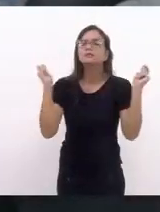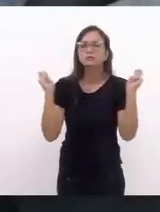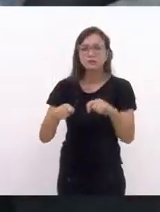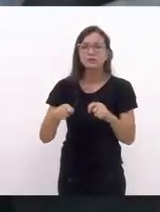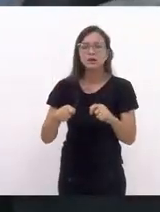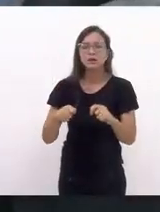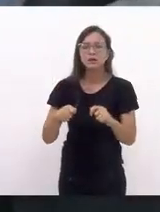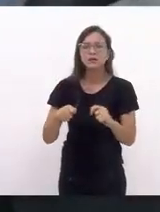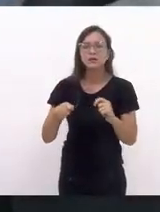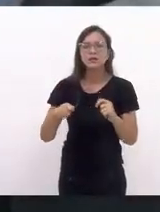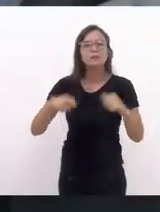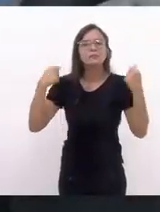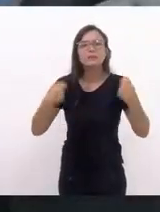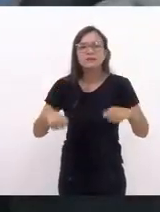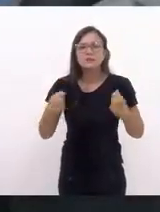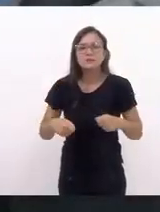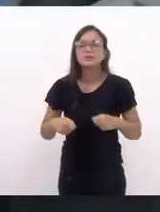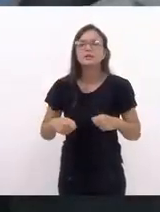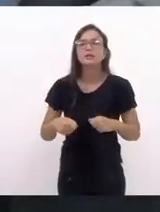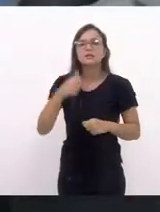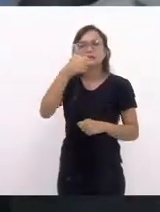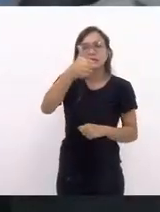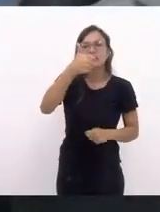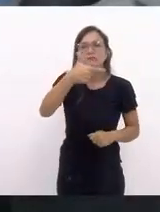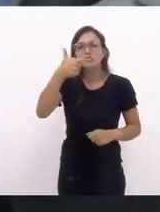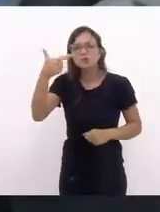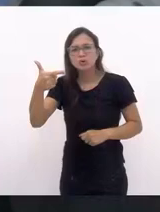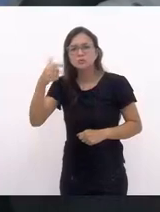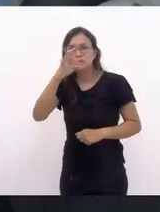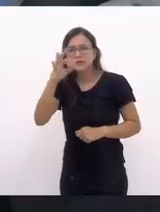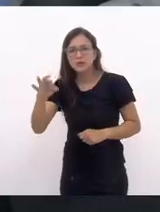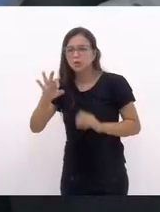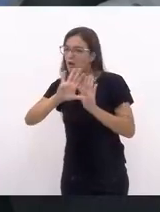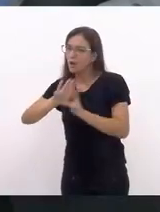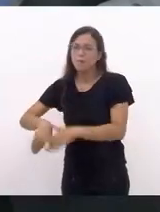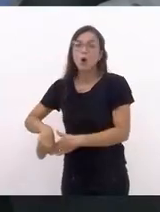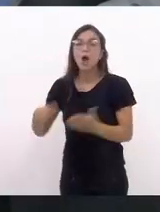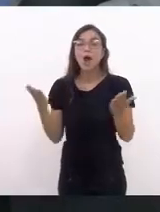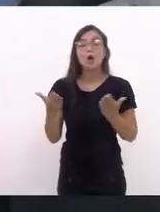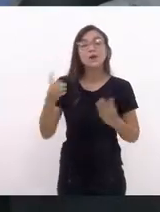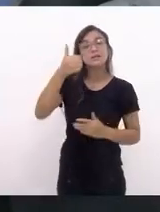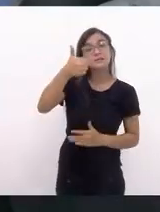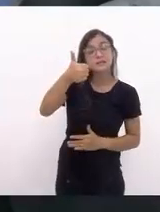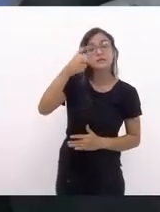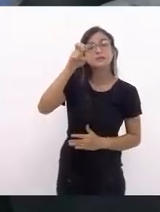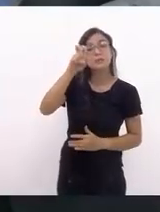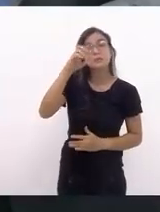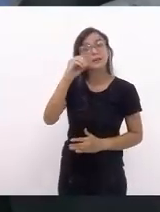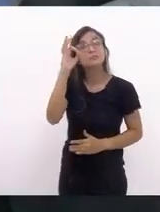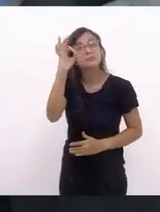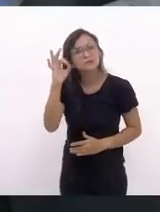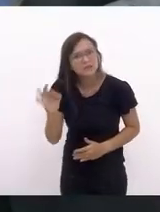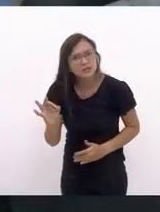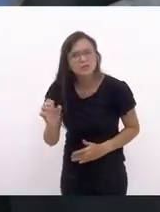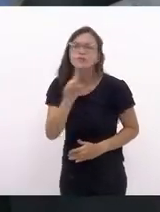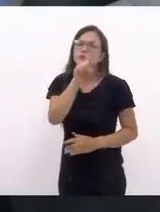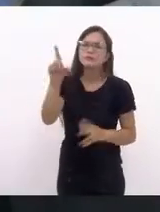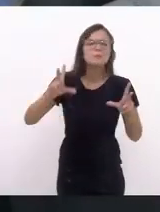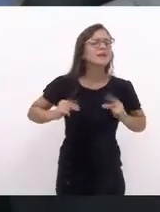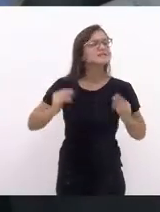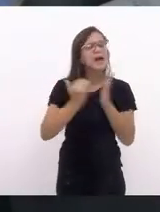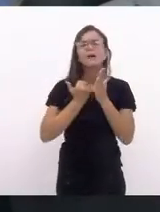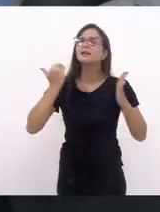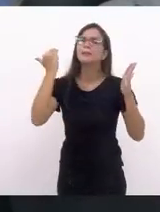a ver essa mudança de 122 por cento para cento e cinquenta por cento não é do tamanho que vocês merecem